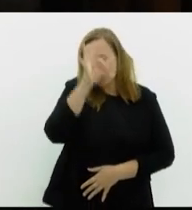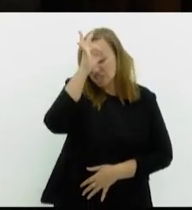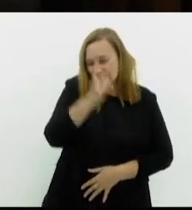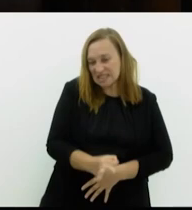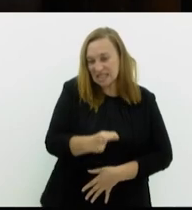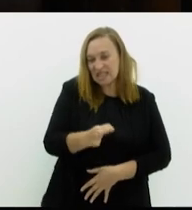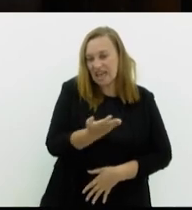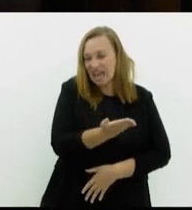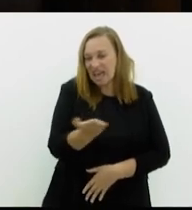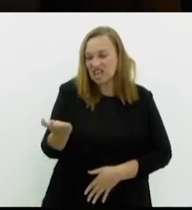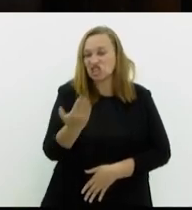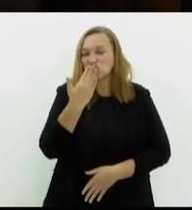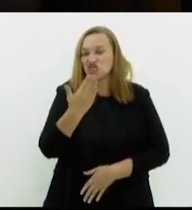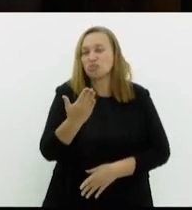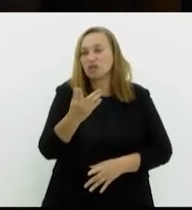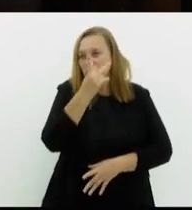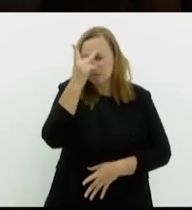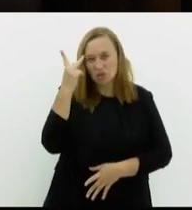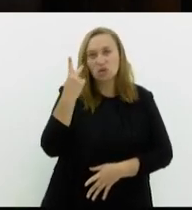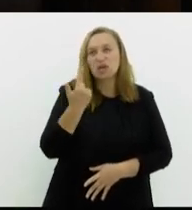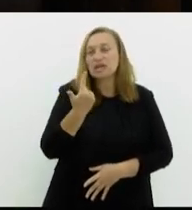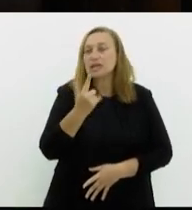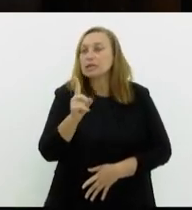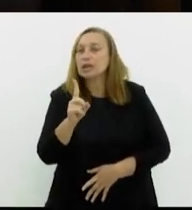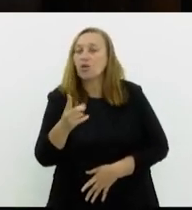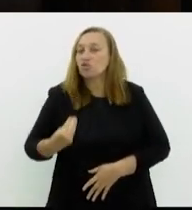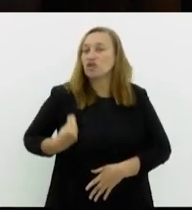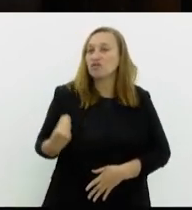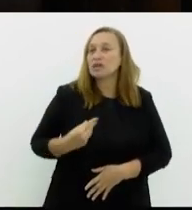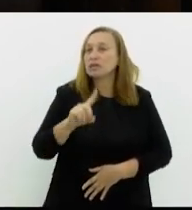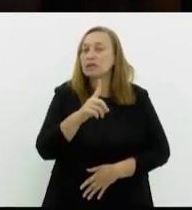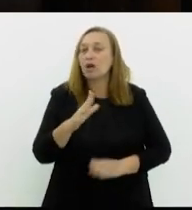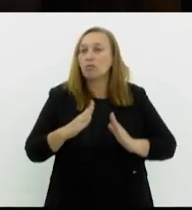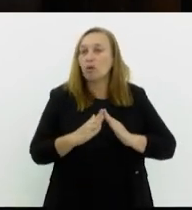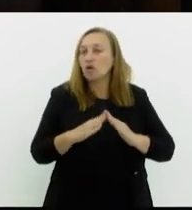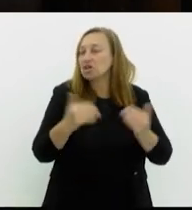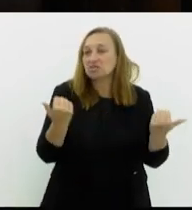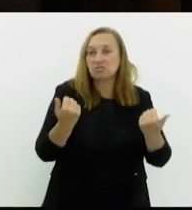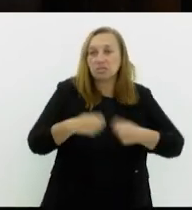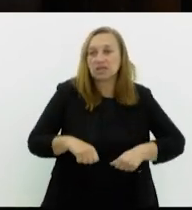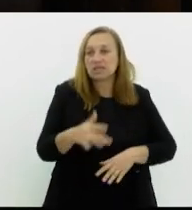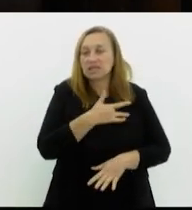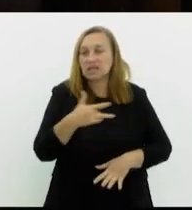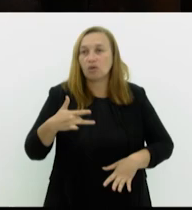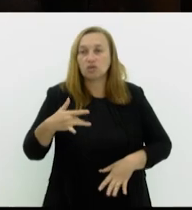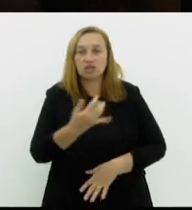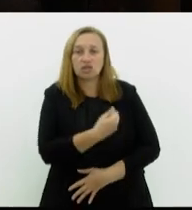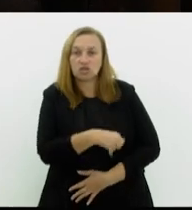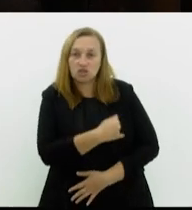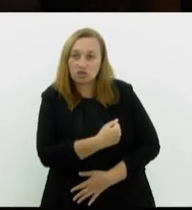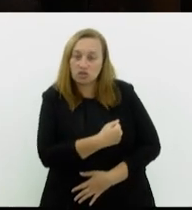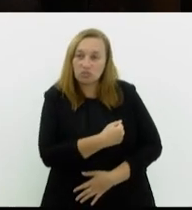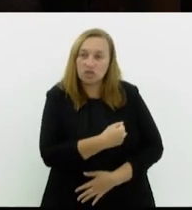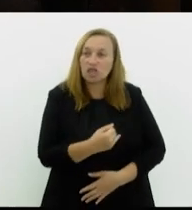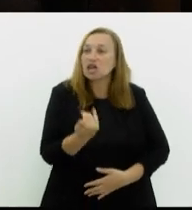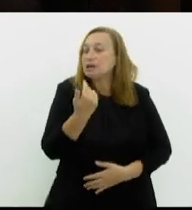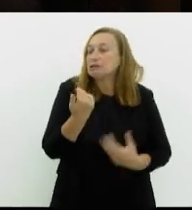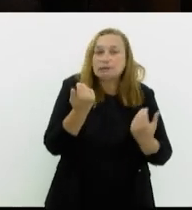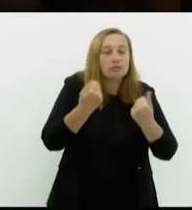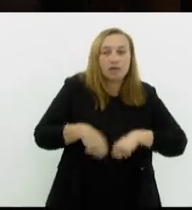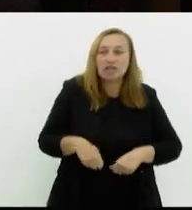pessoas que não vivem, que não moram, que não precisam da saúde em São João de Meriti, que não